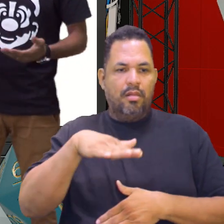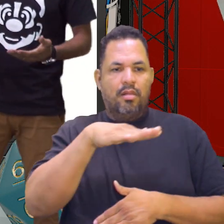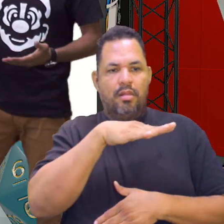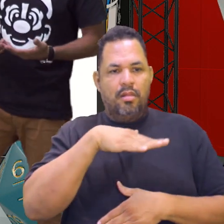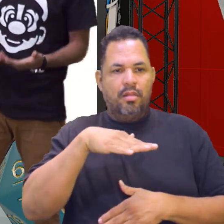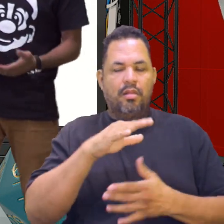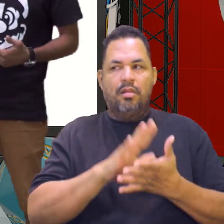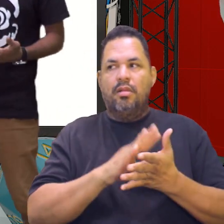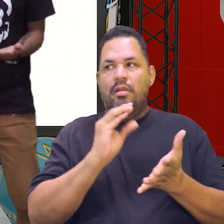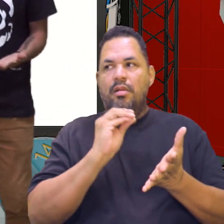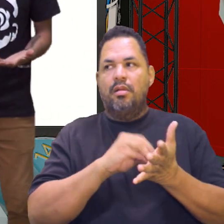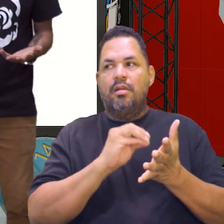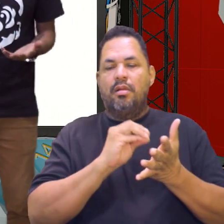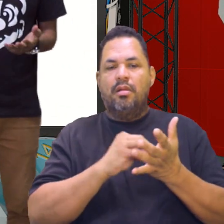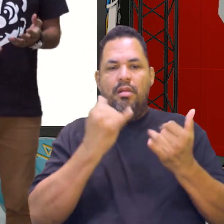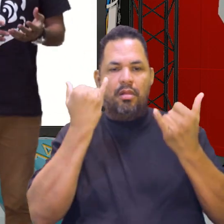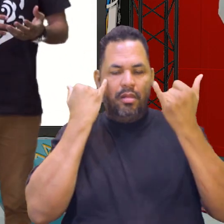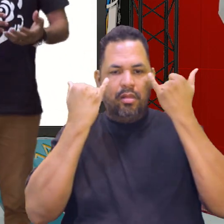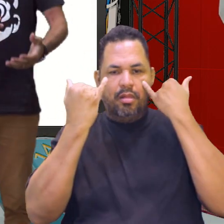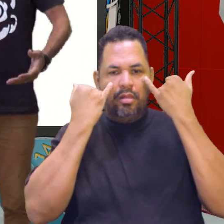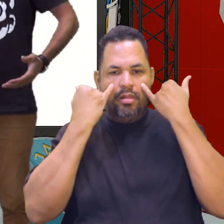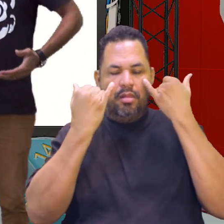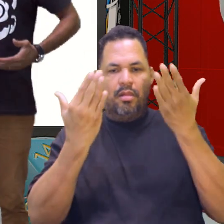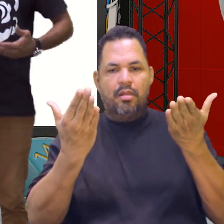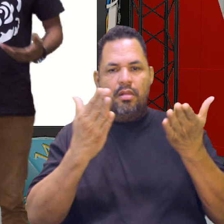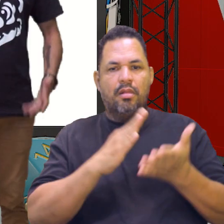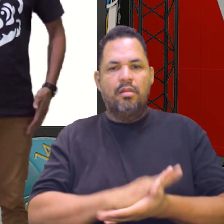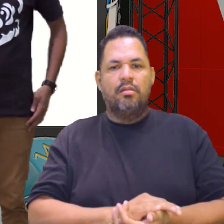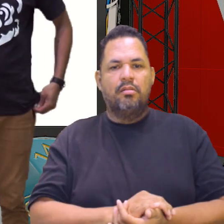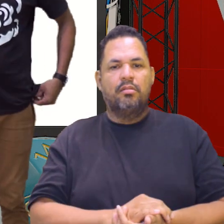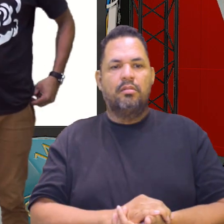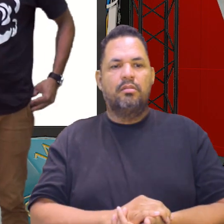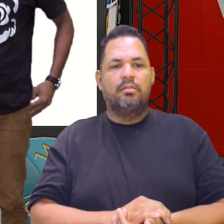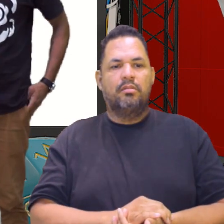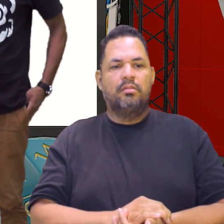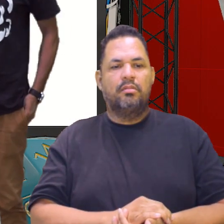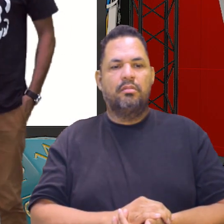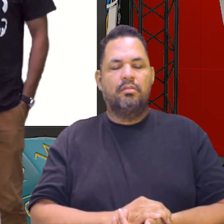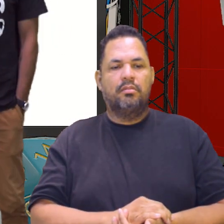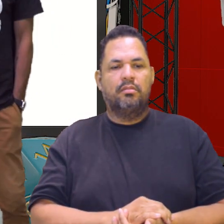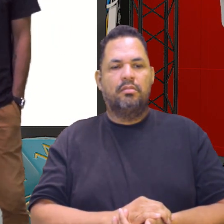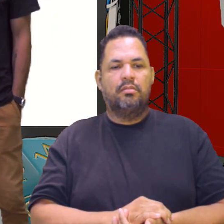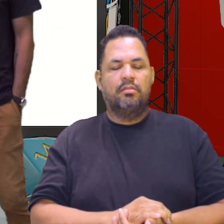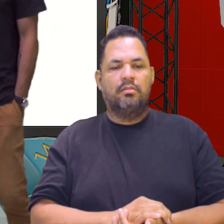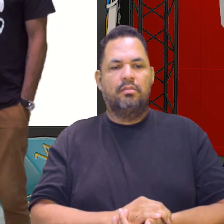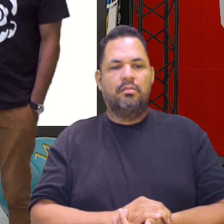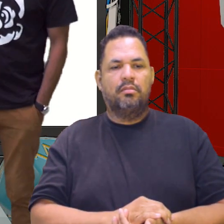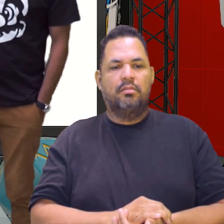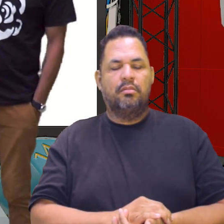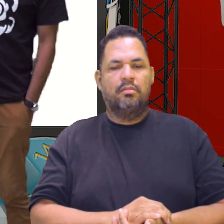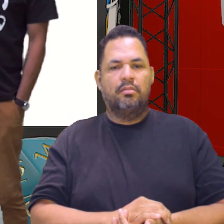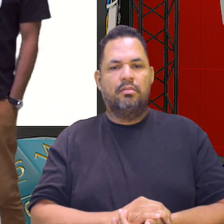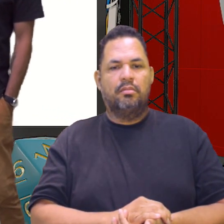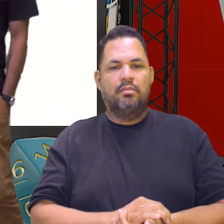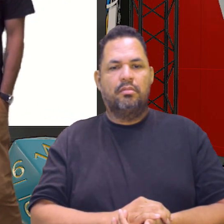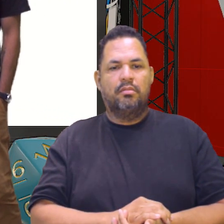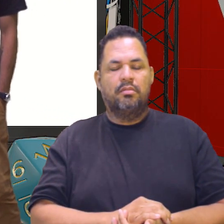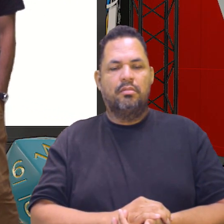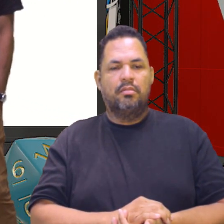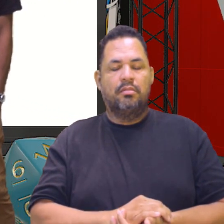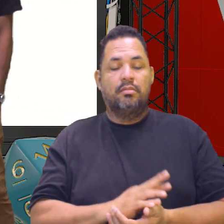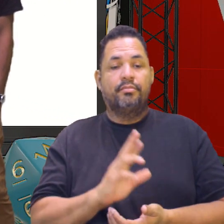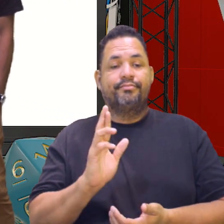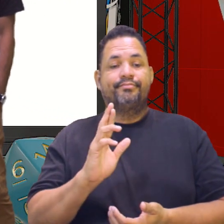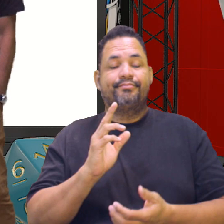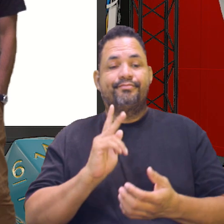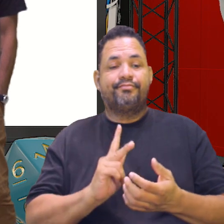mas está faltando uma informação. Uma das coordenadas. E aí é o trabalho da álgebra. Está incompleta. Isso. Né? O C está com 2,K.